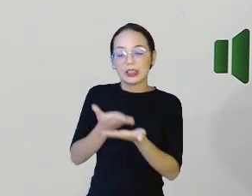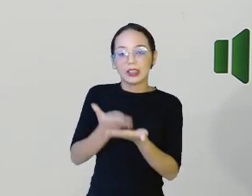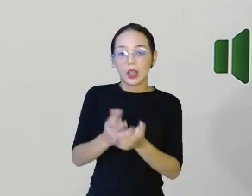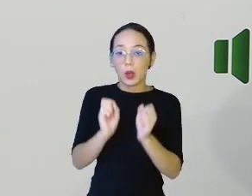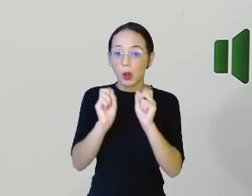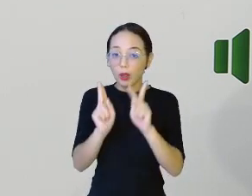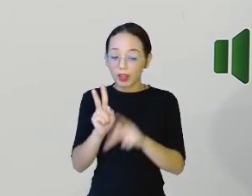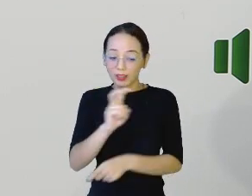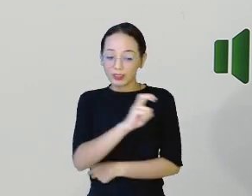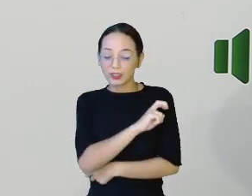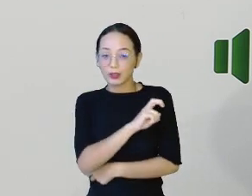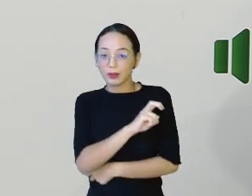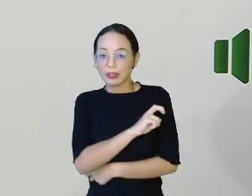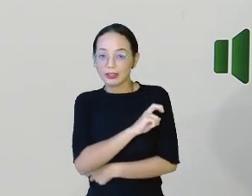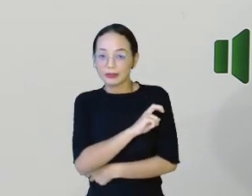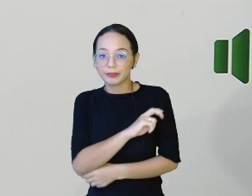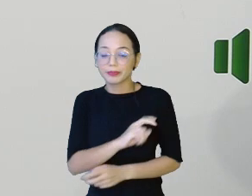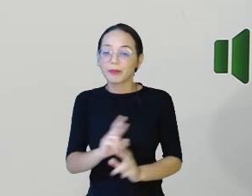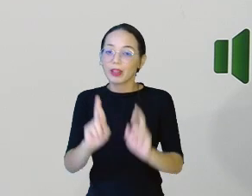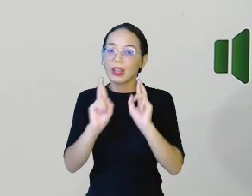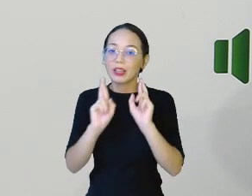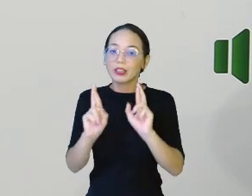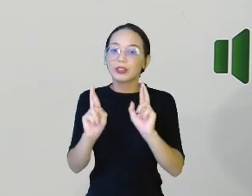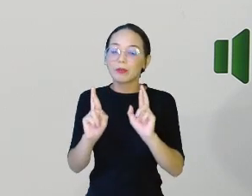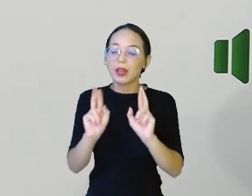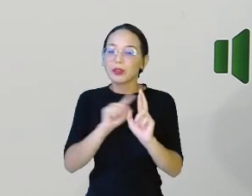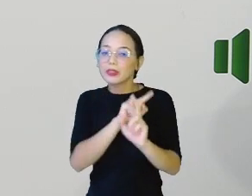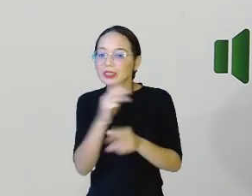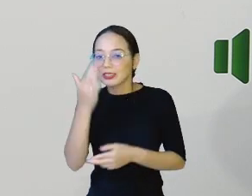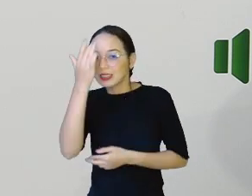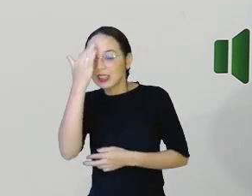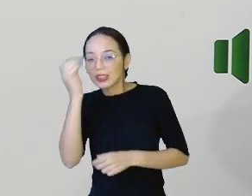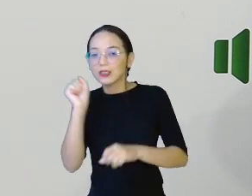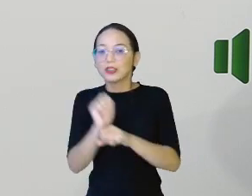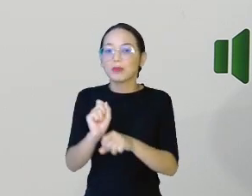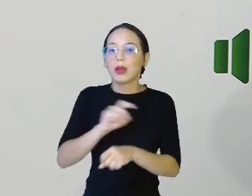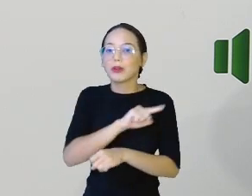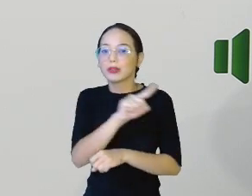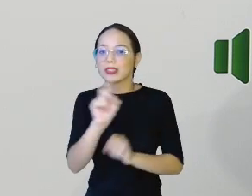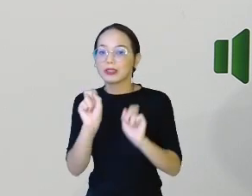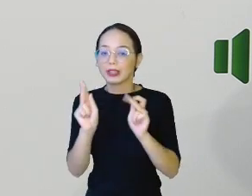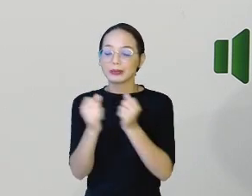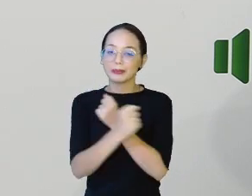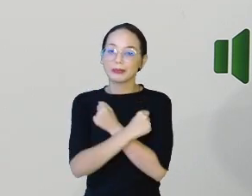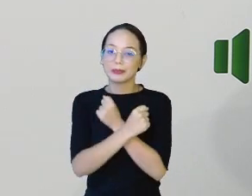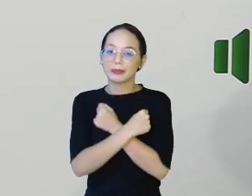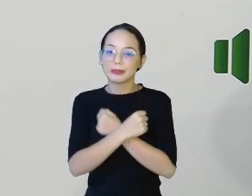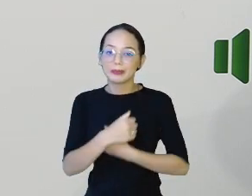continuam para o 5º ano, tá certo? Espero você na próxima aula. Forte abraço.